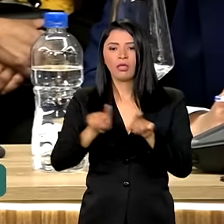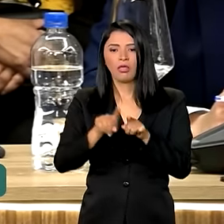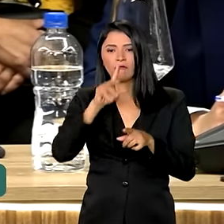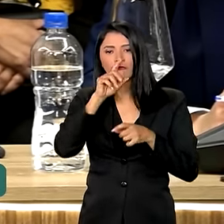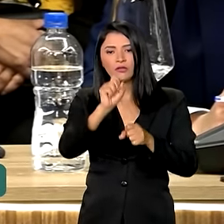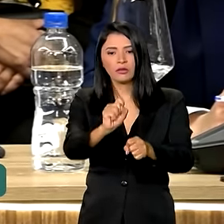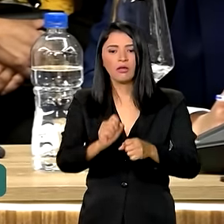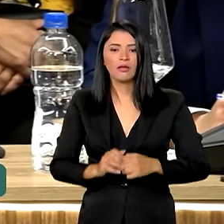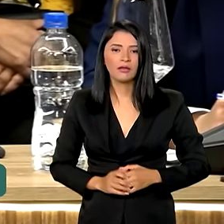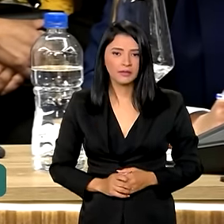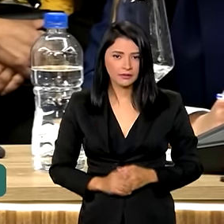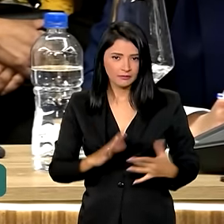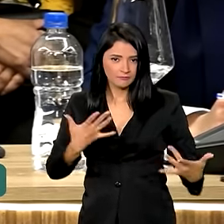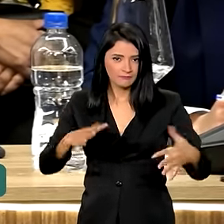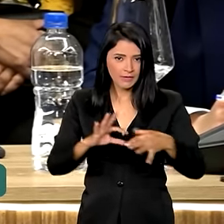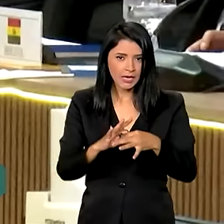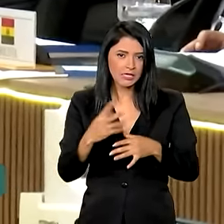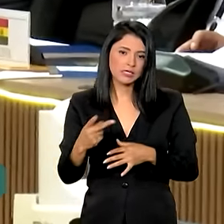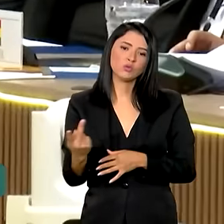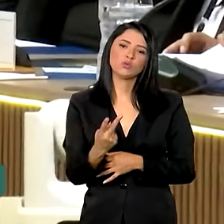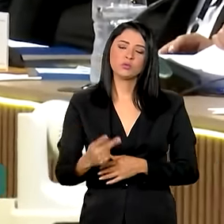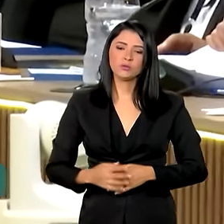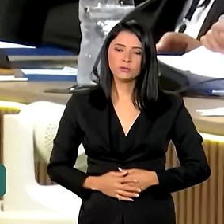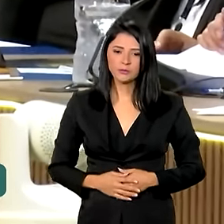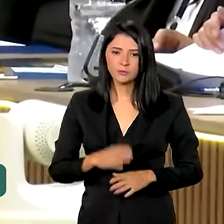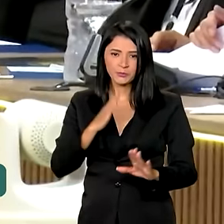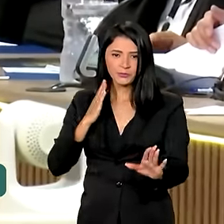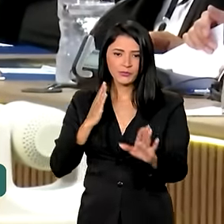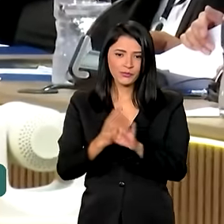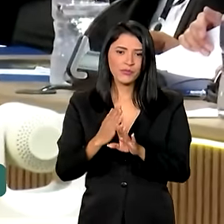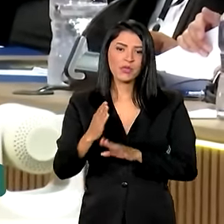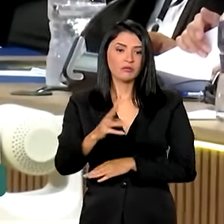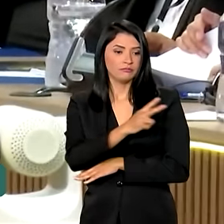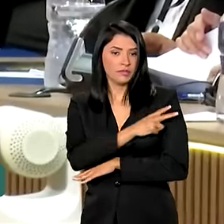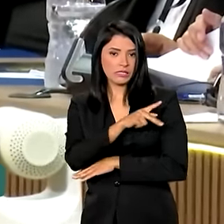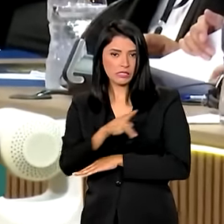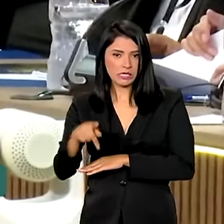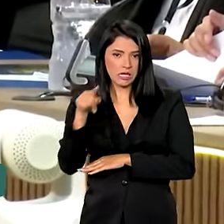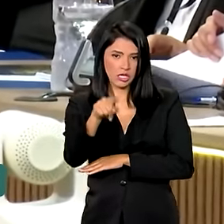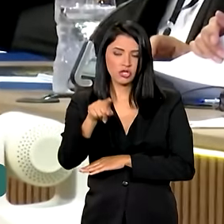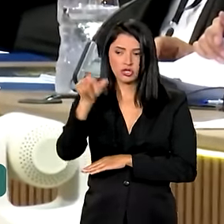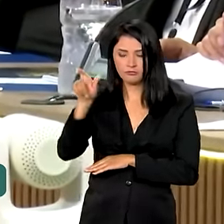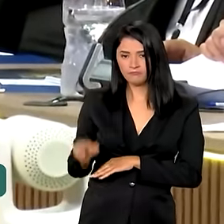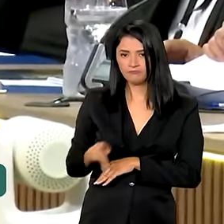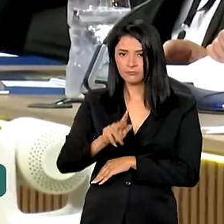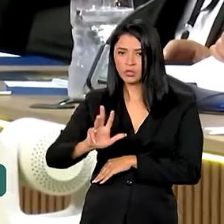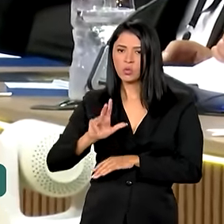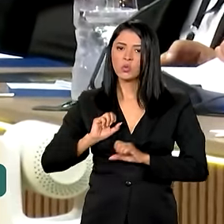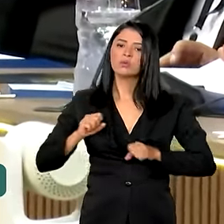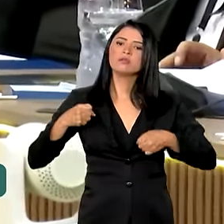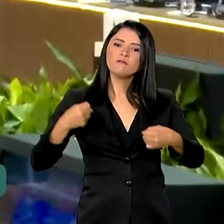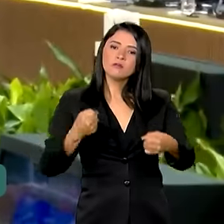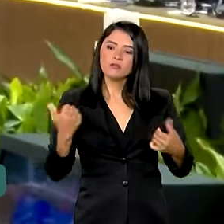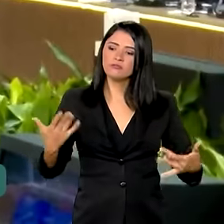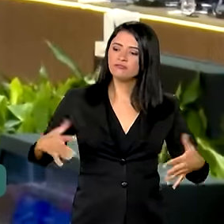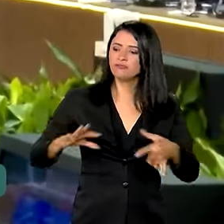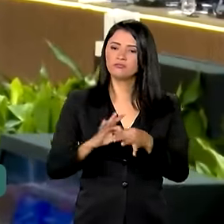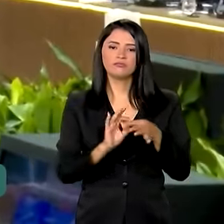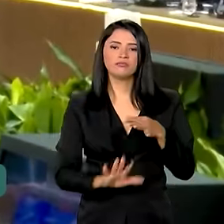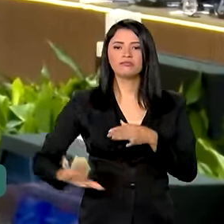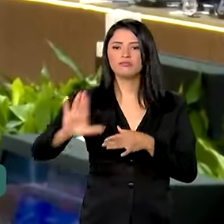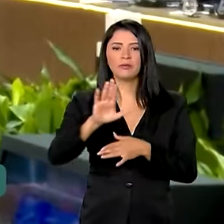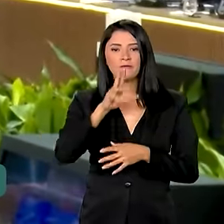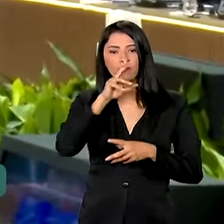reforçar a integração regional. No encontro de chefes de Estado, o presidente Lula defendeu maior integração regional